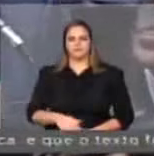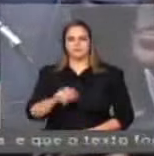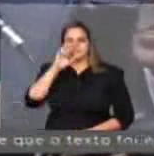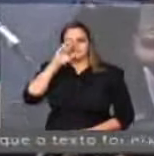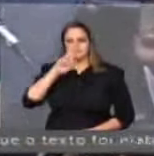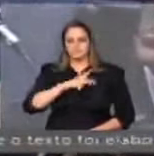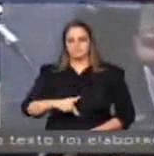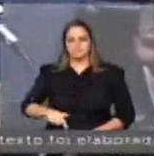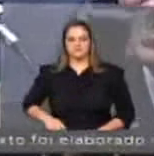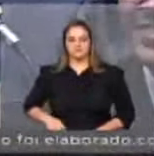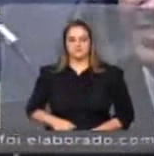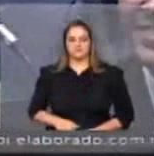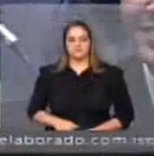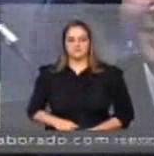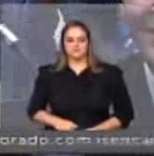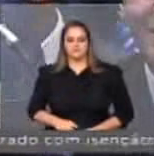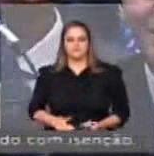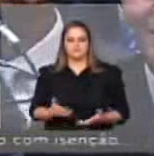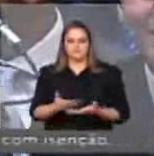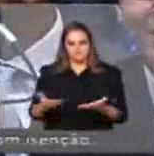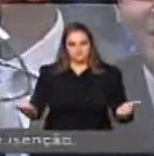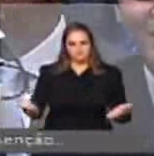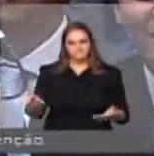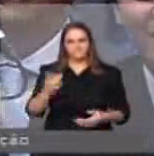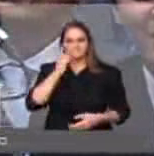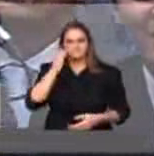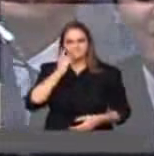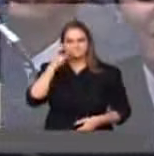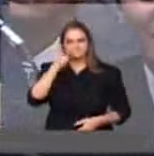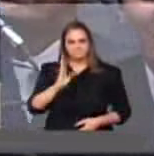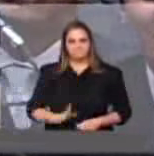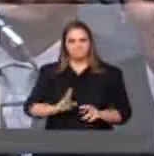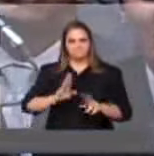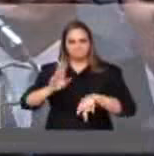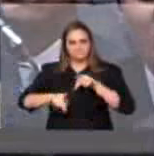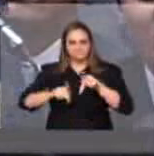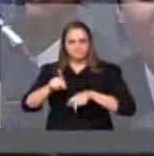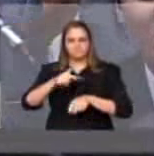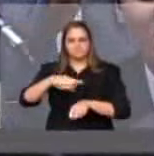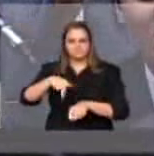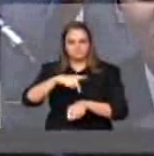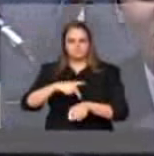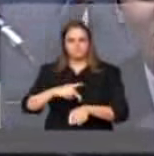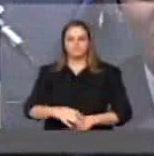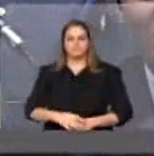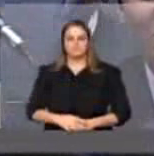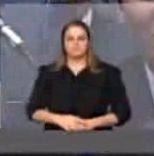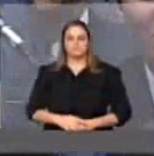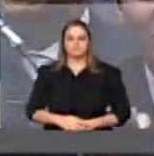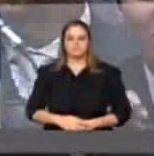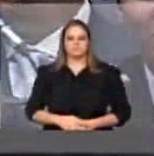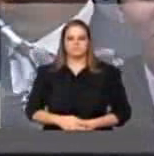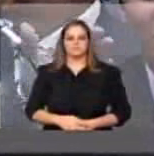Senhor presidente, senhoras e senhores deputados, nação brasileira. Fala,